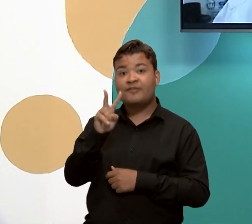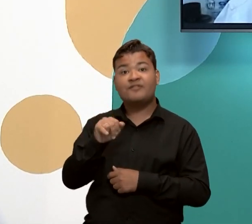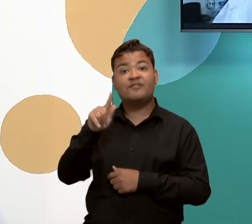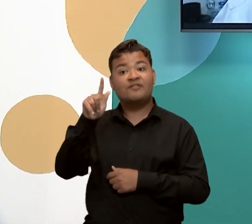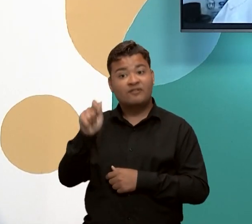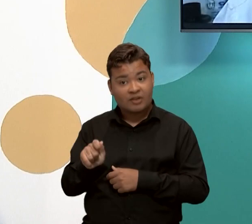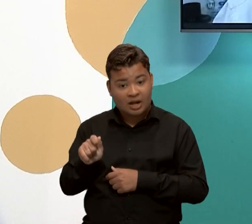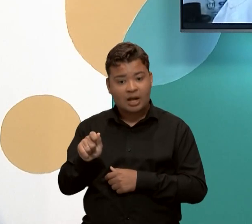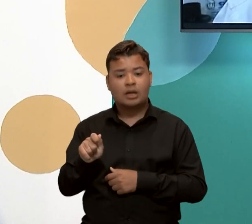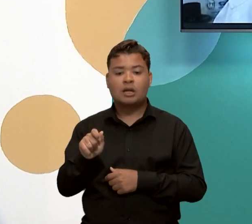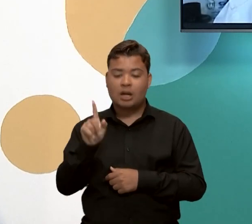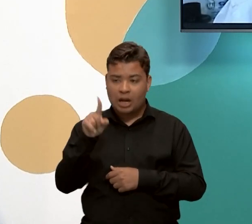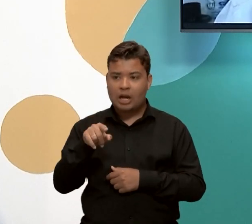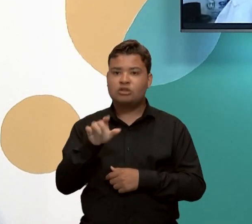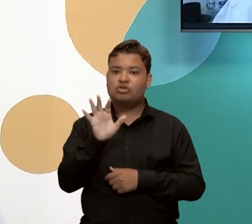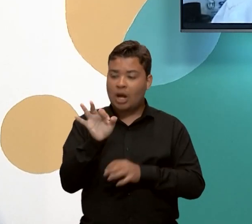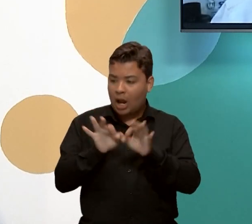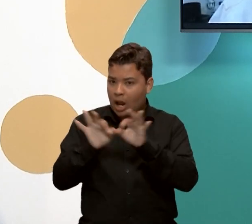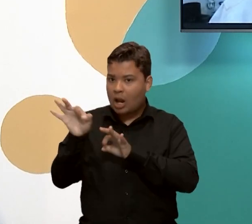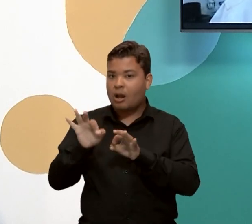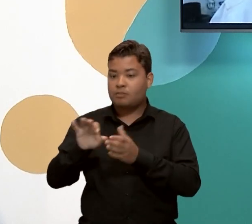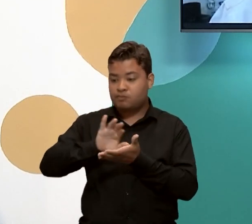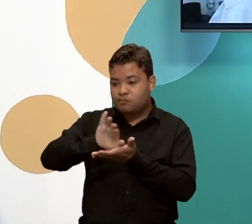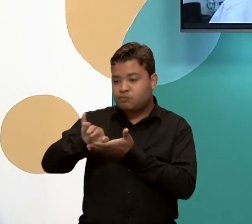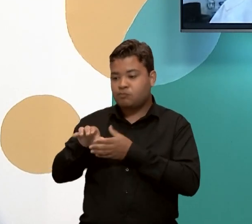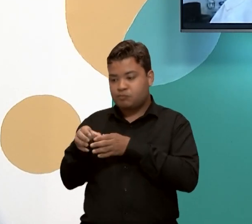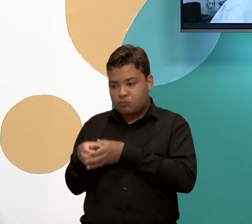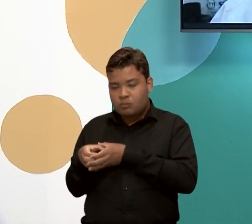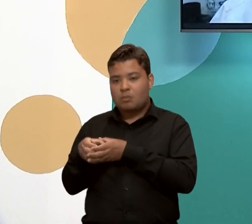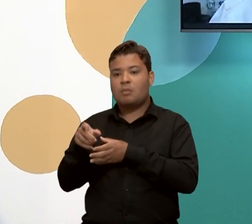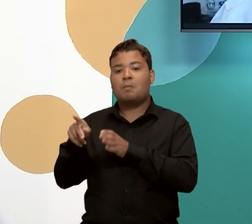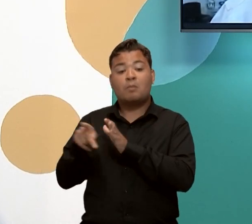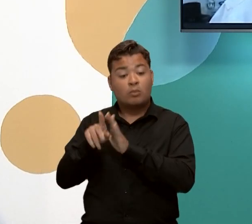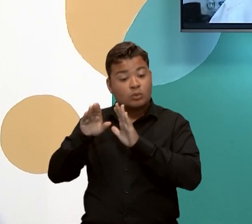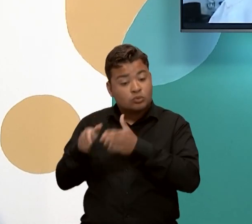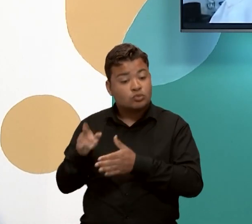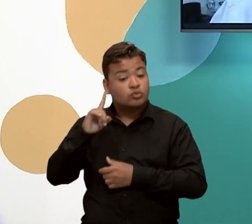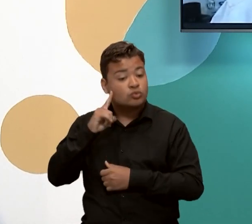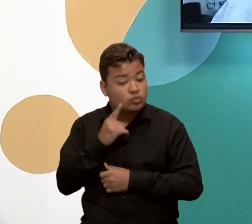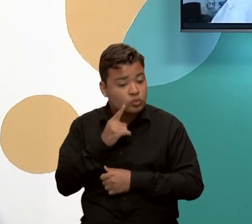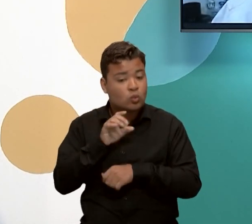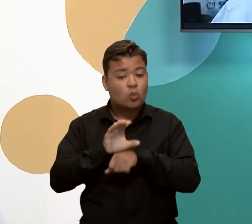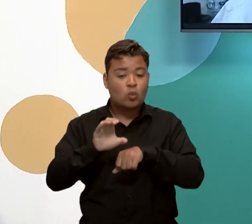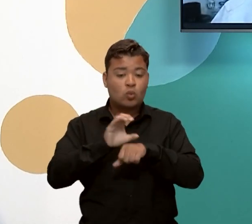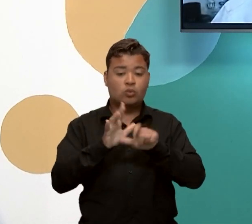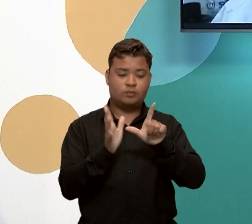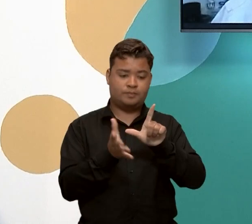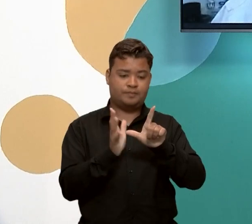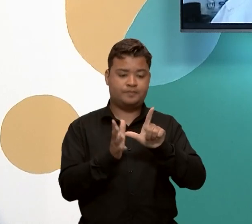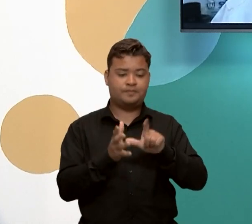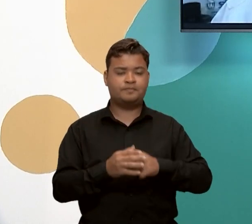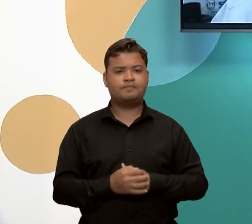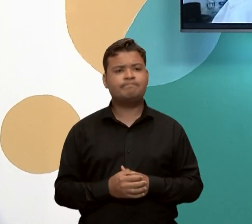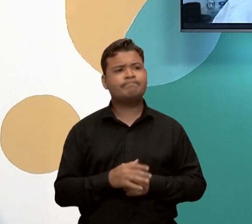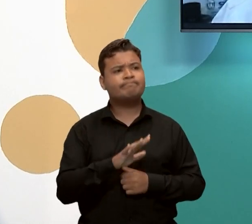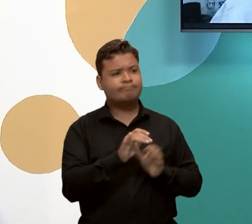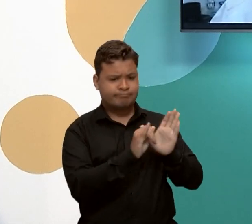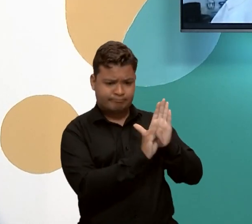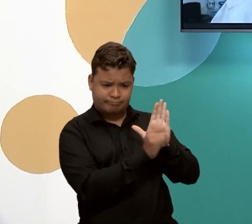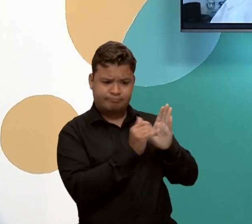reservadas, essas são reservadas no curso de Letras Libras. Professor, e o edital já está aberto, Quem